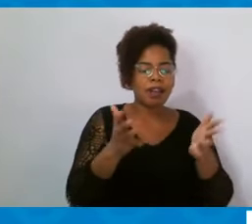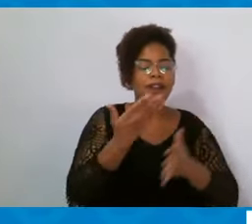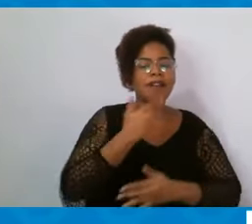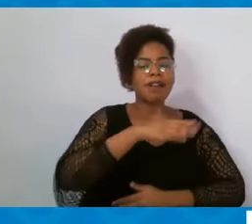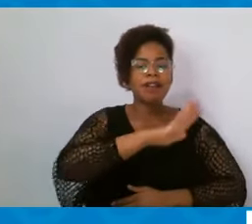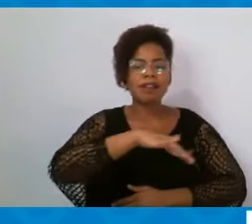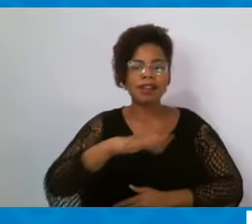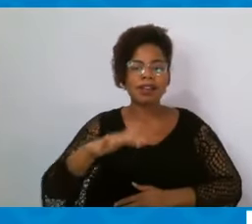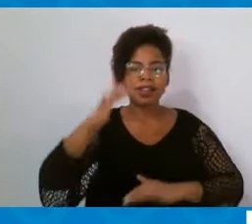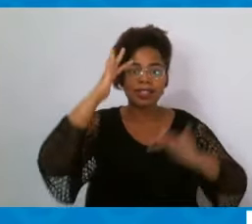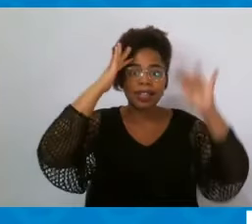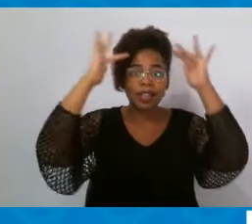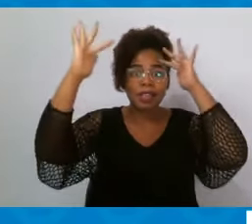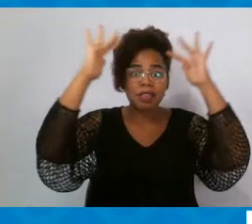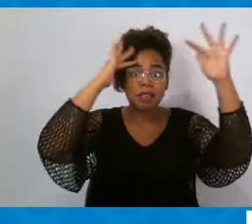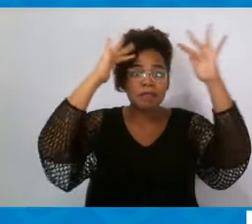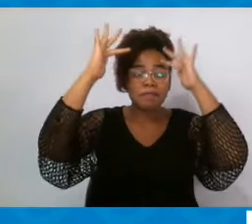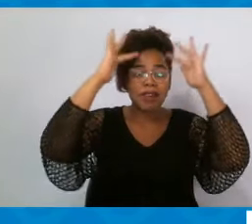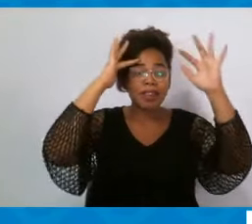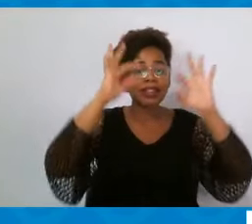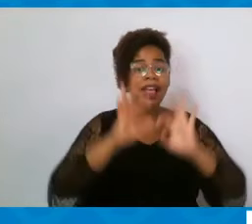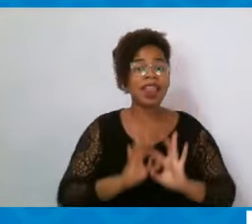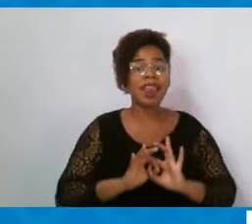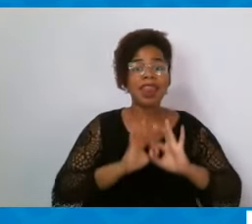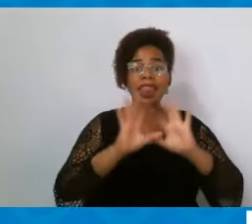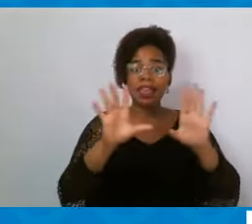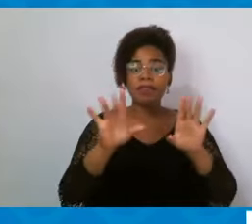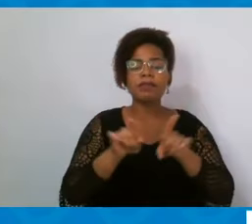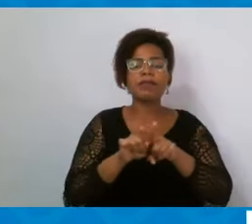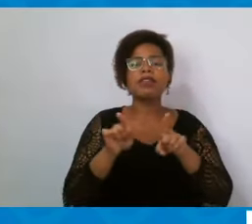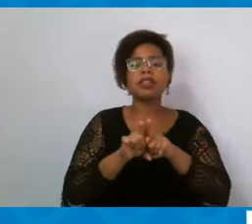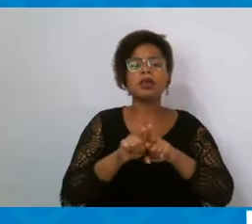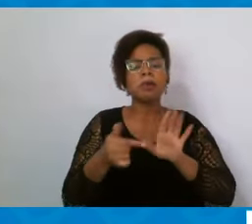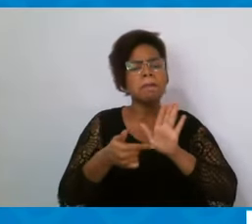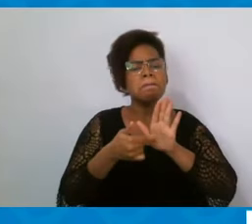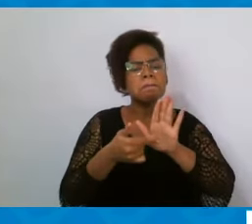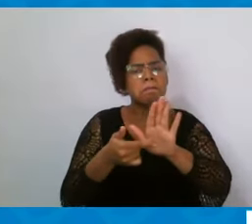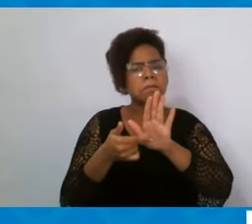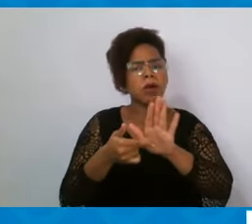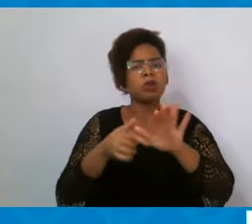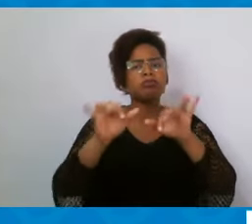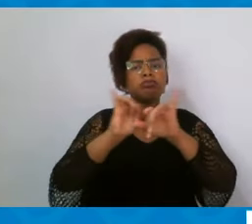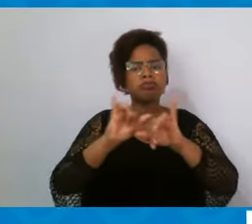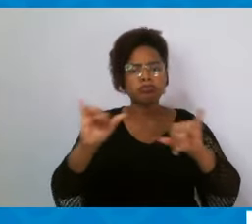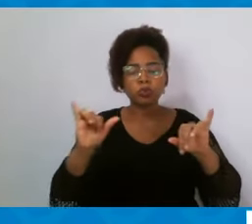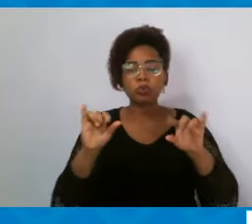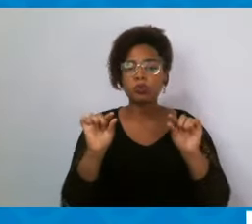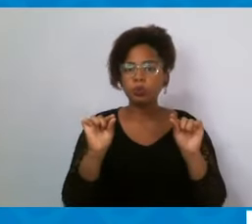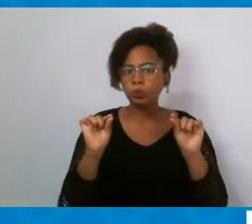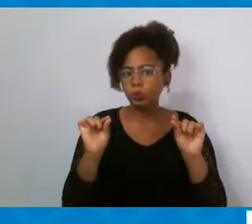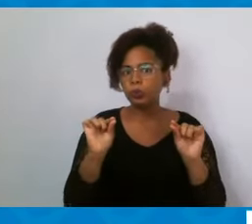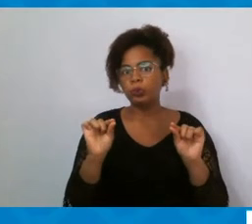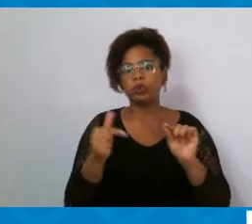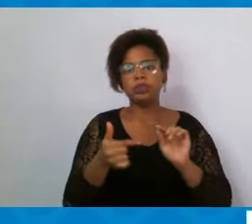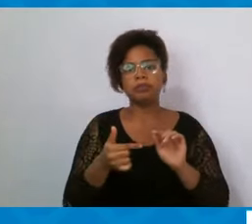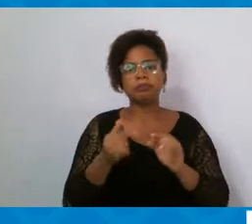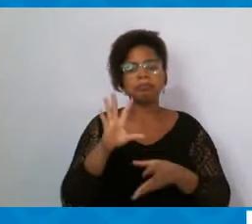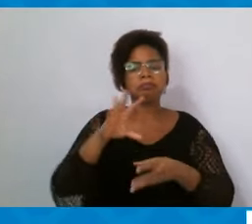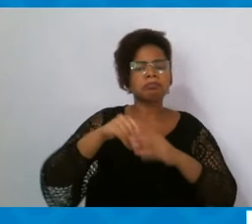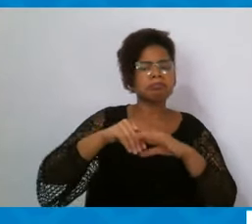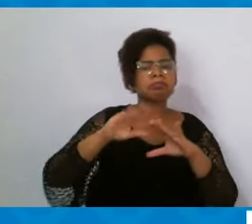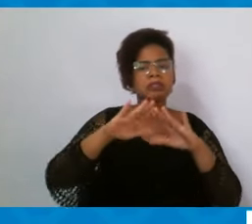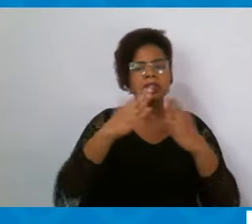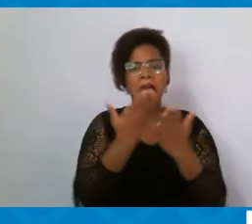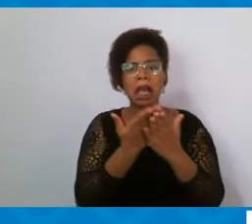dar publicidade, né, publicização a essas coisas, né, mostrando dentro da própria sala de aula,